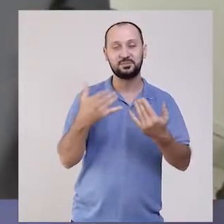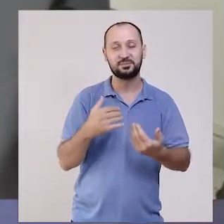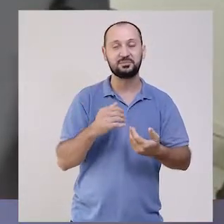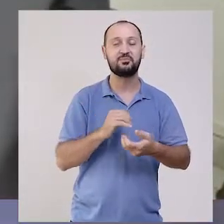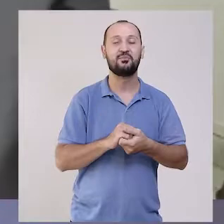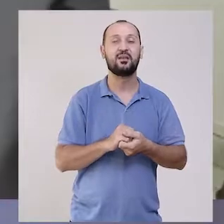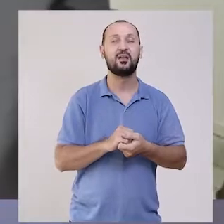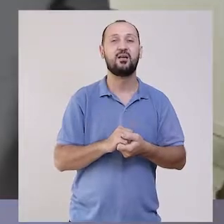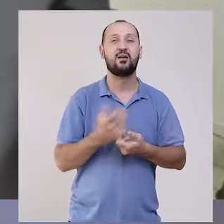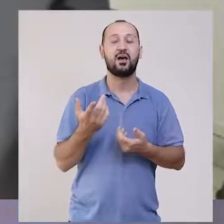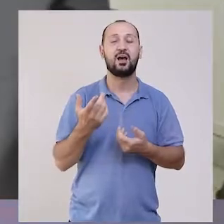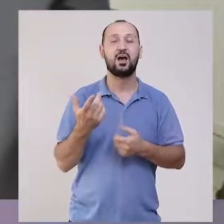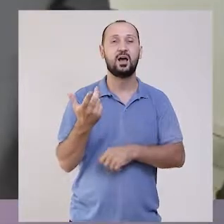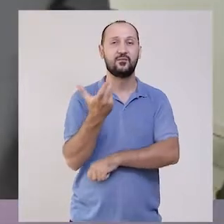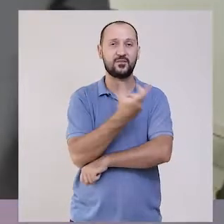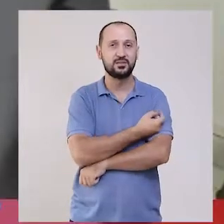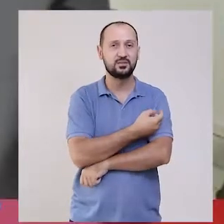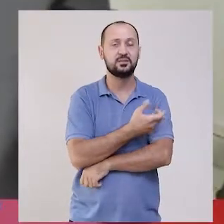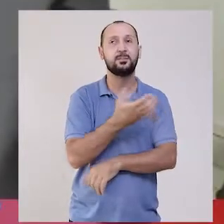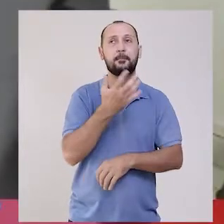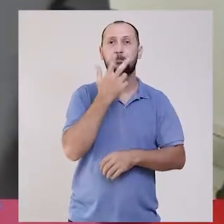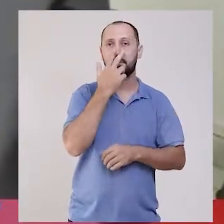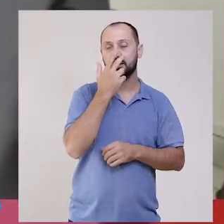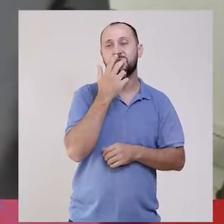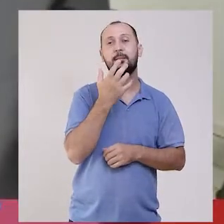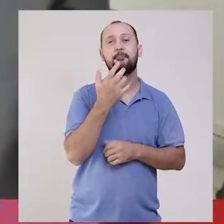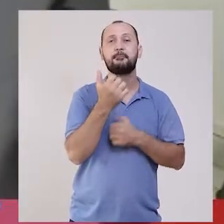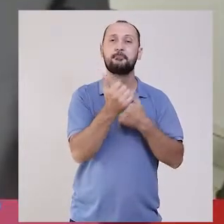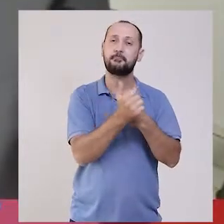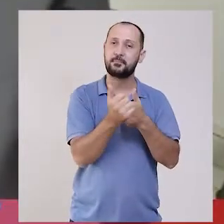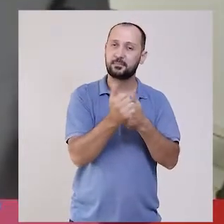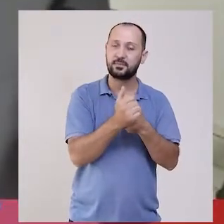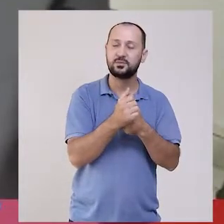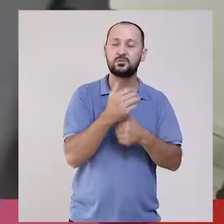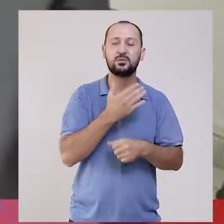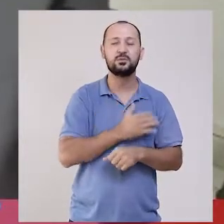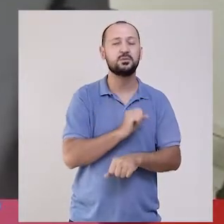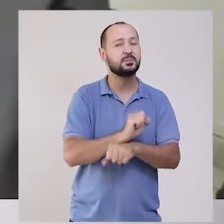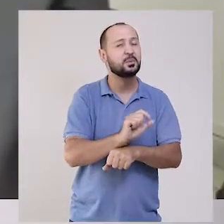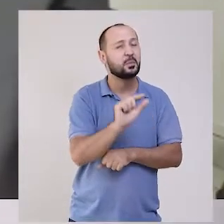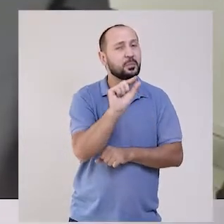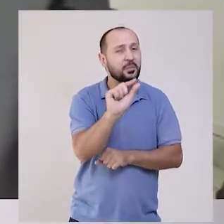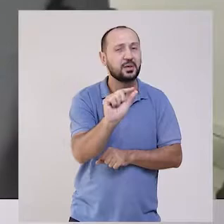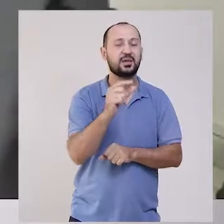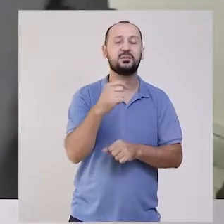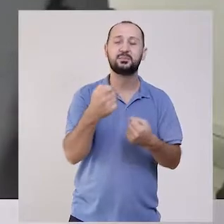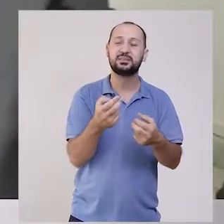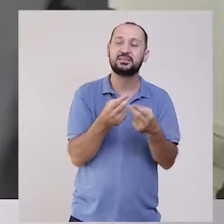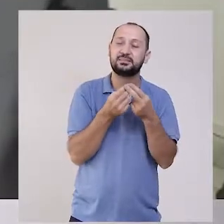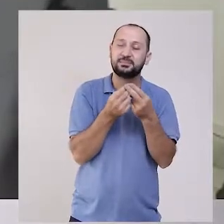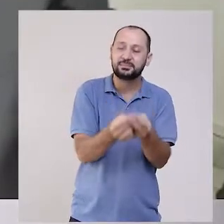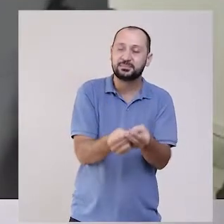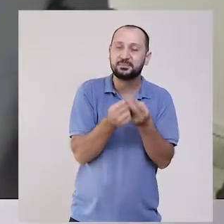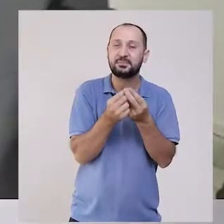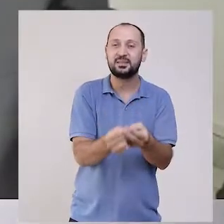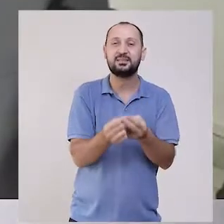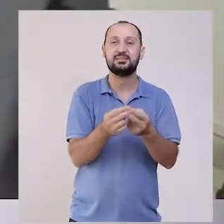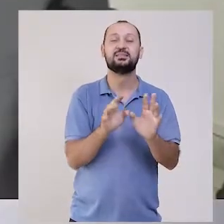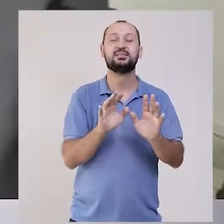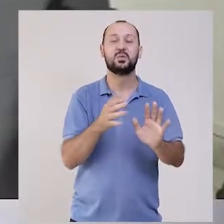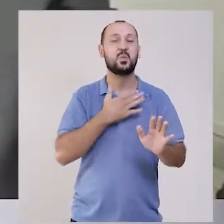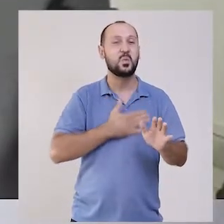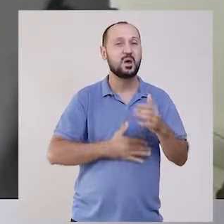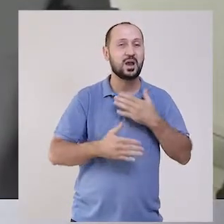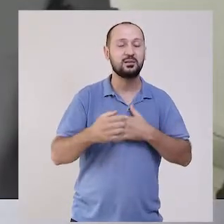senhor comentou com a gente, a vacina está perto, né? Então é só mais um passinho de paciência que a gente precisa